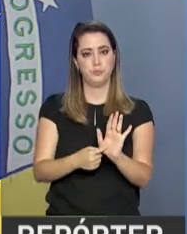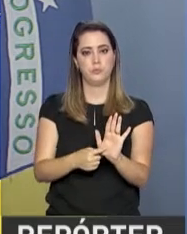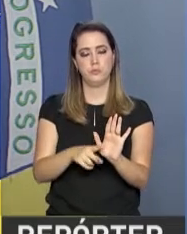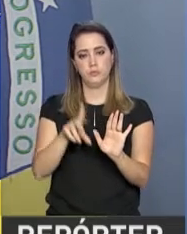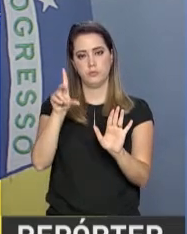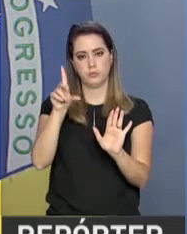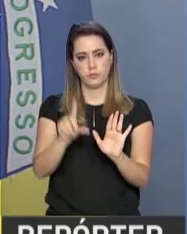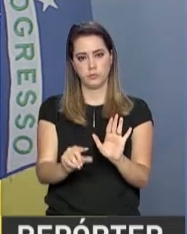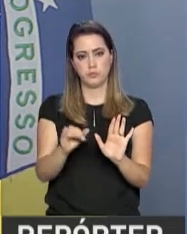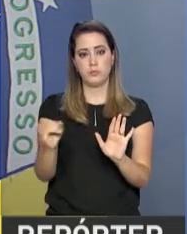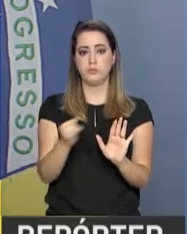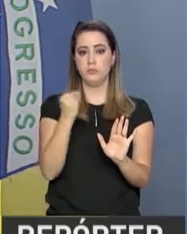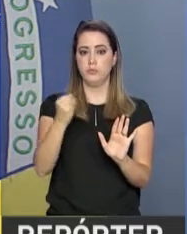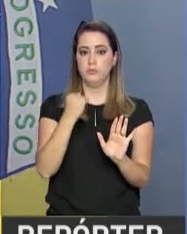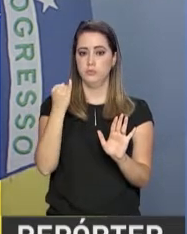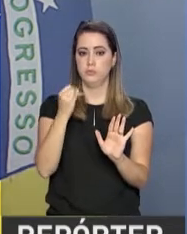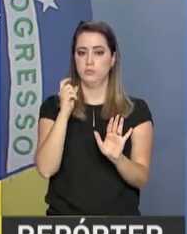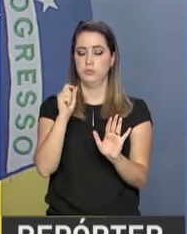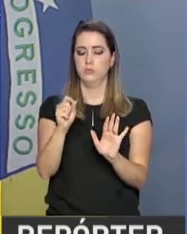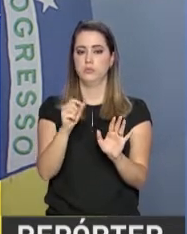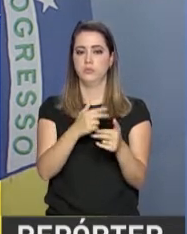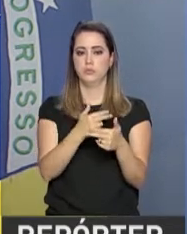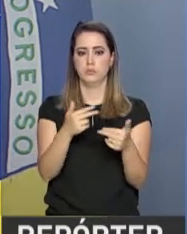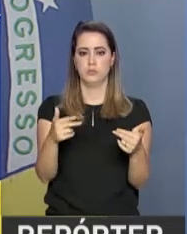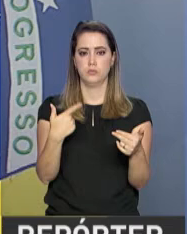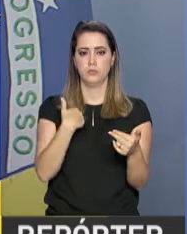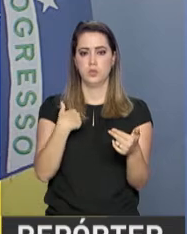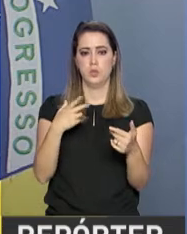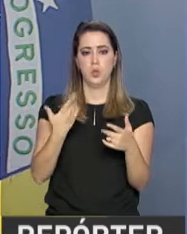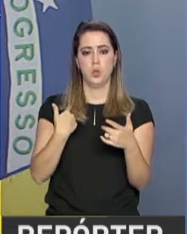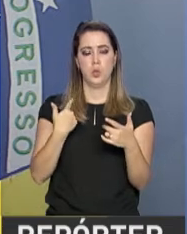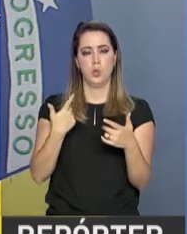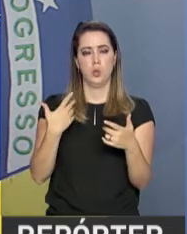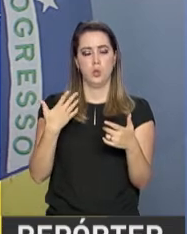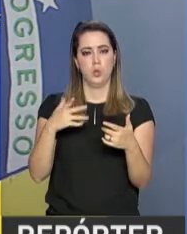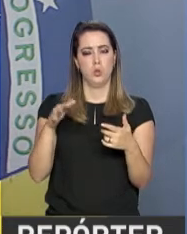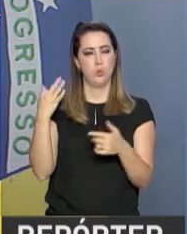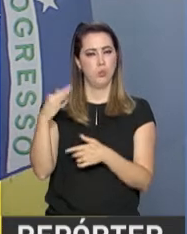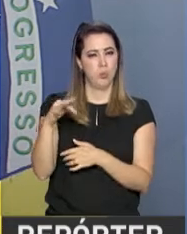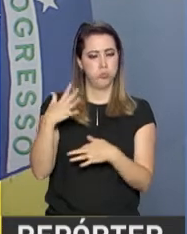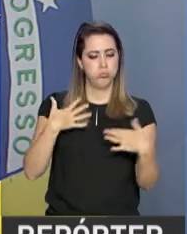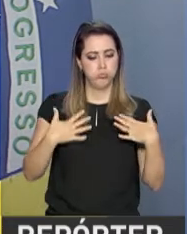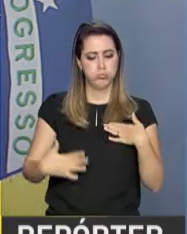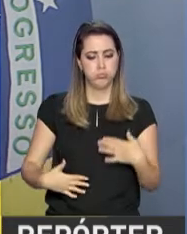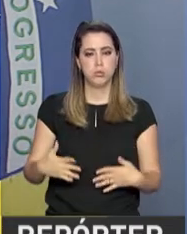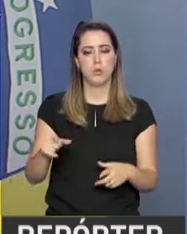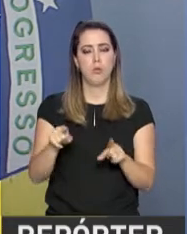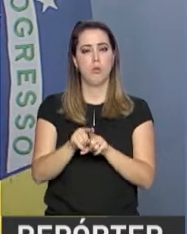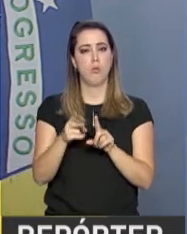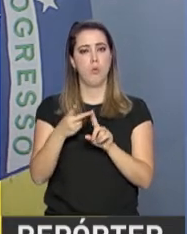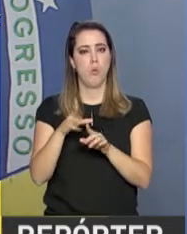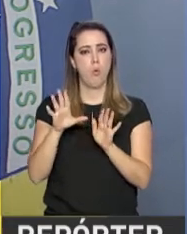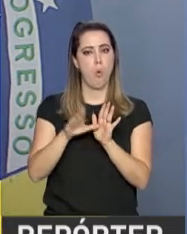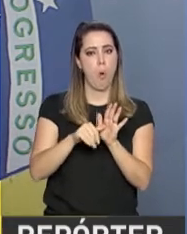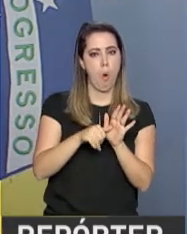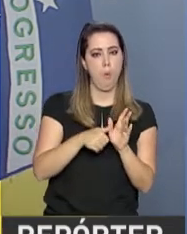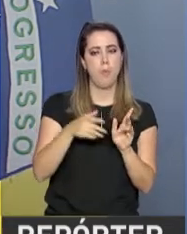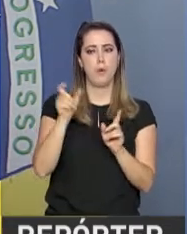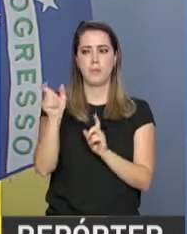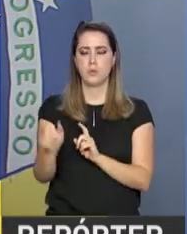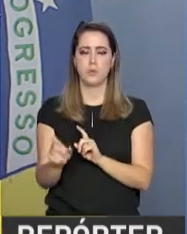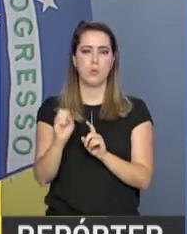redução significativa dos casos de lesão corporal, roubo a transeunte e roubo de